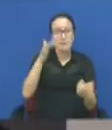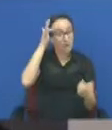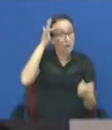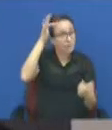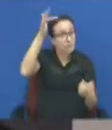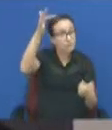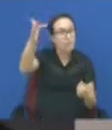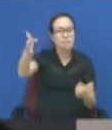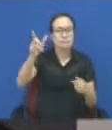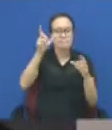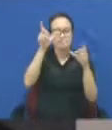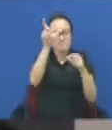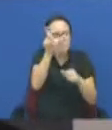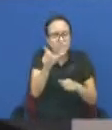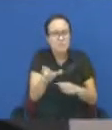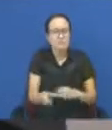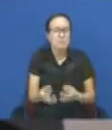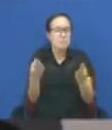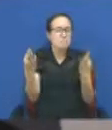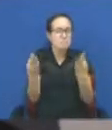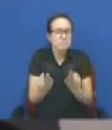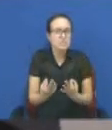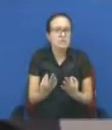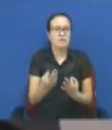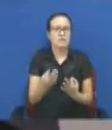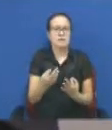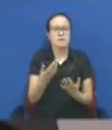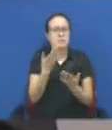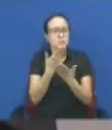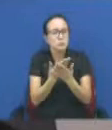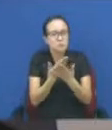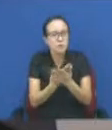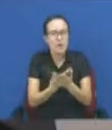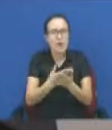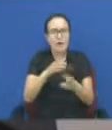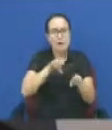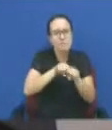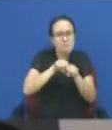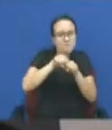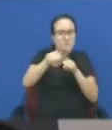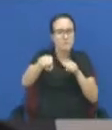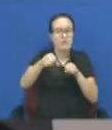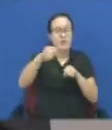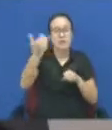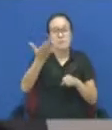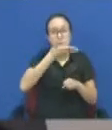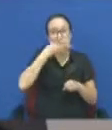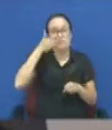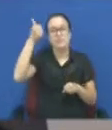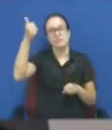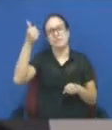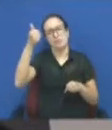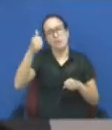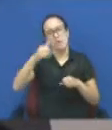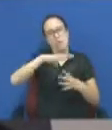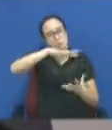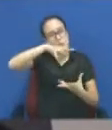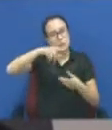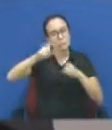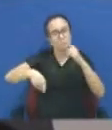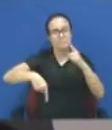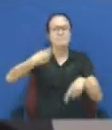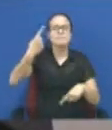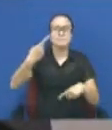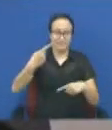uma pessoa com uma preparação, como adulto, né, poder construir um mundo melhor. Uma criança que trabalha,